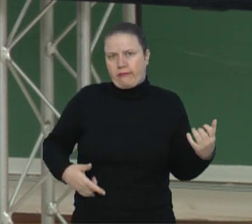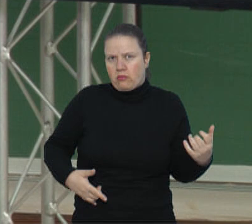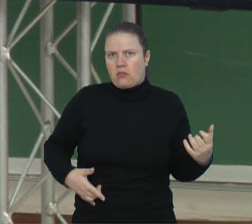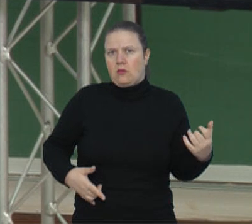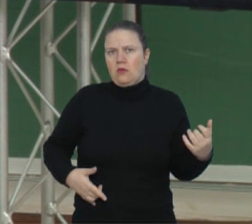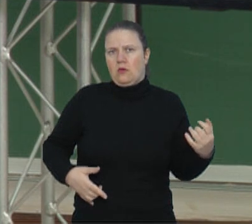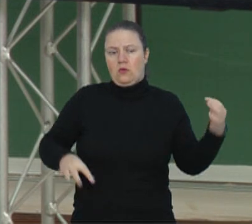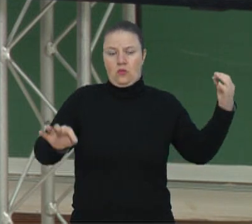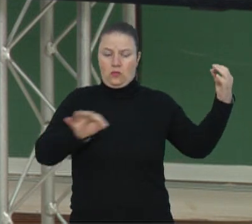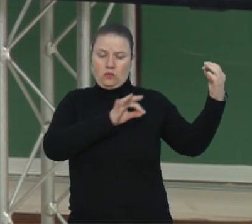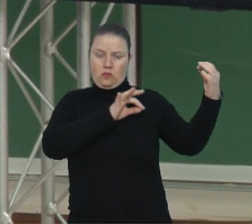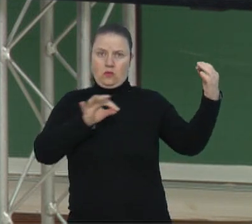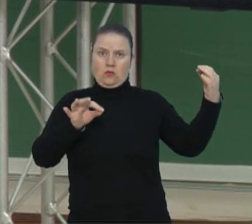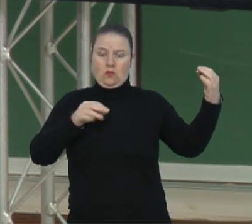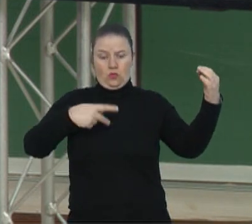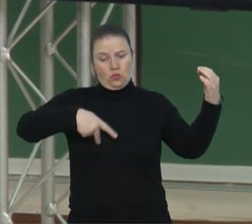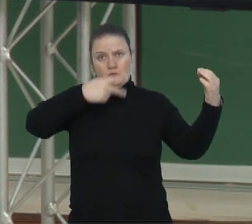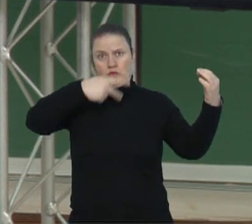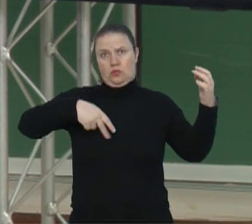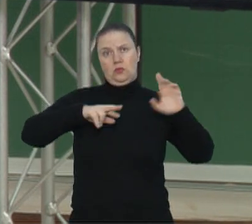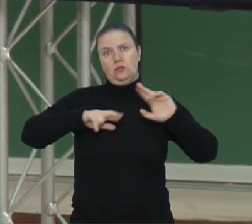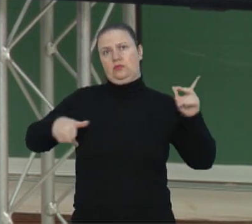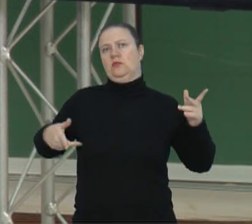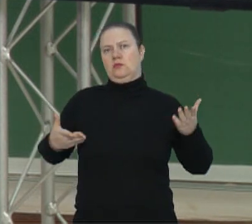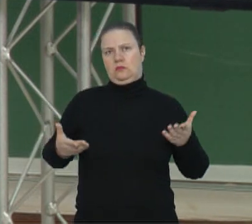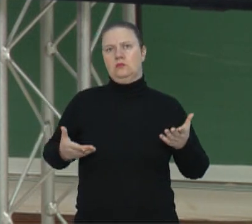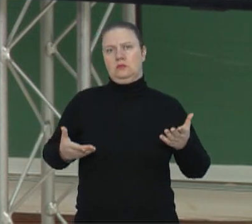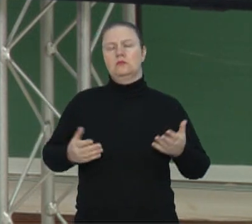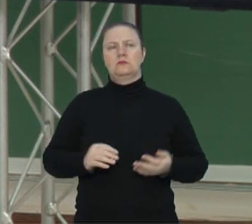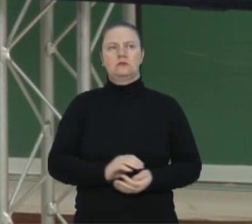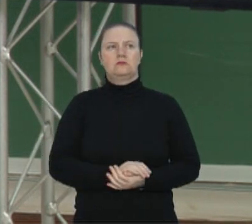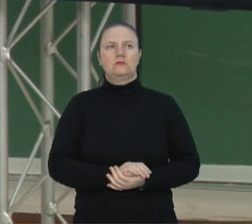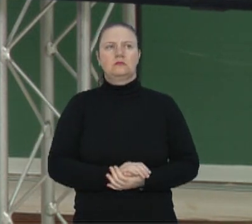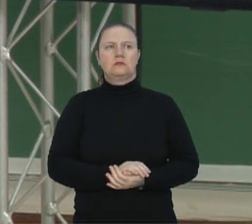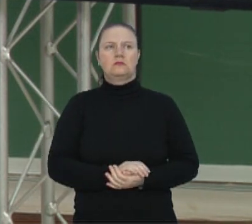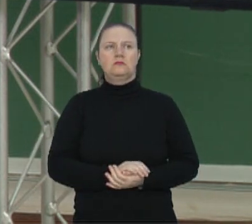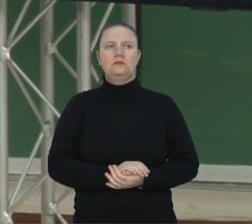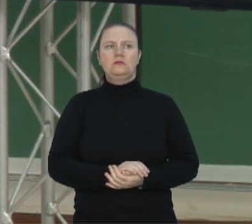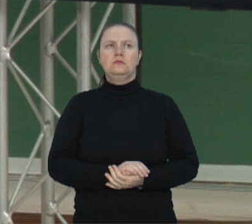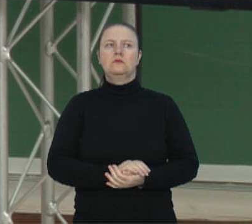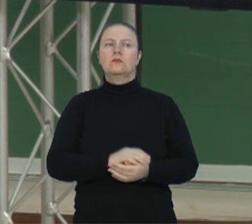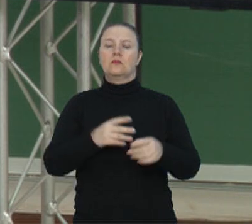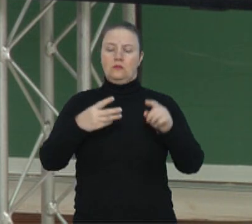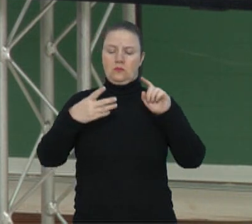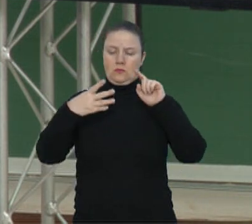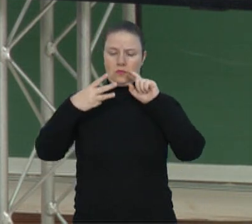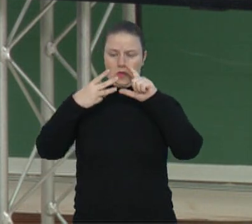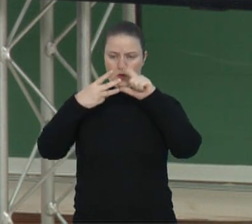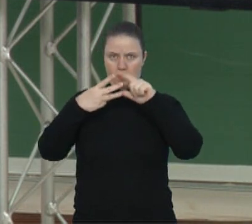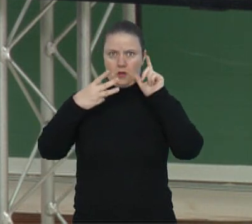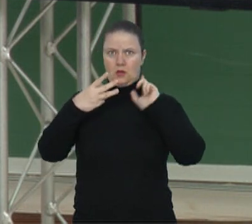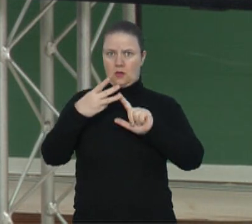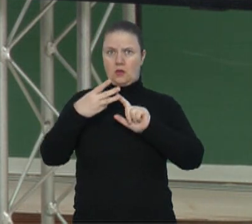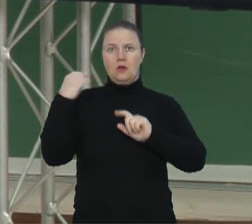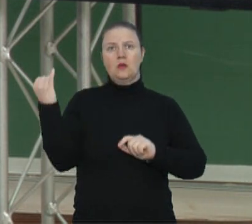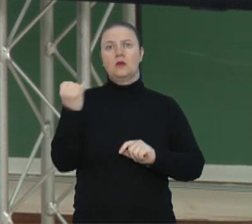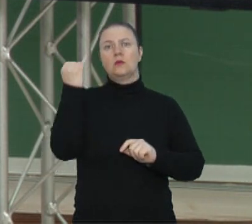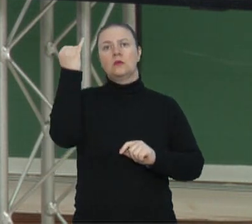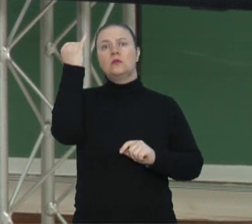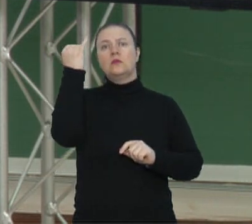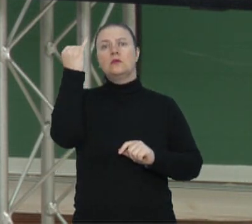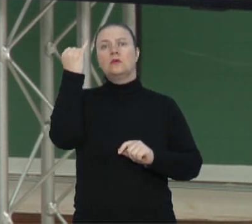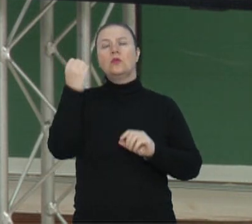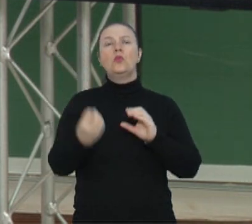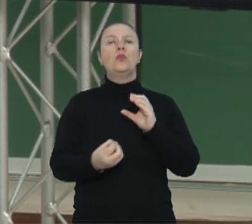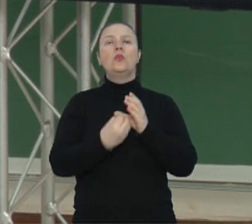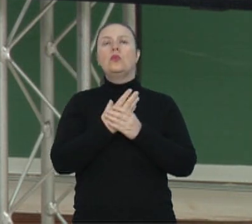no violino é outro. Então, esse sistema é diferente. E tanto o ressoador quanto o radiante importa muito para formar o timbre. Então, até